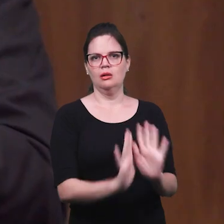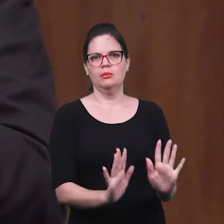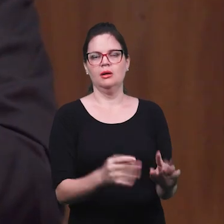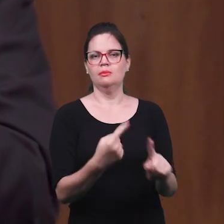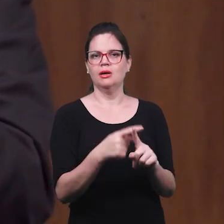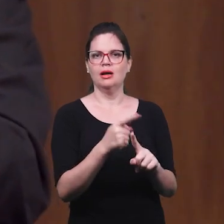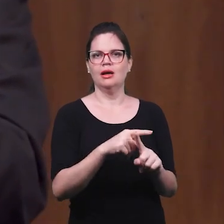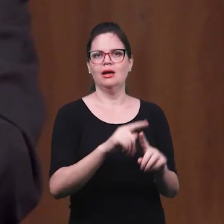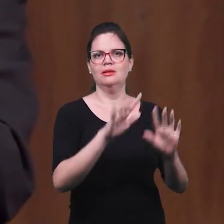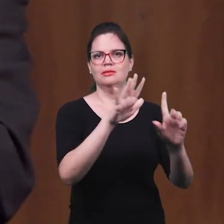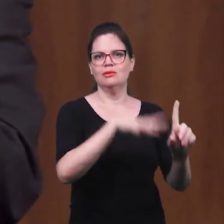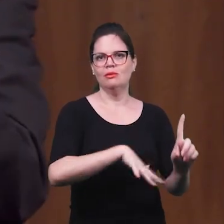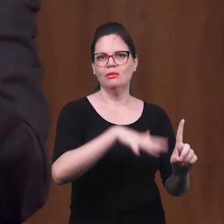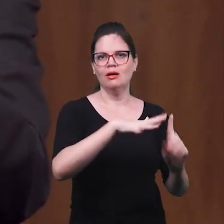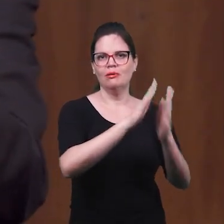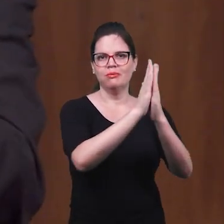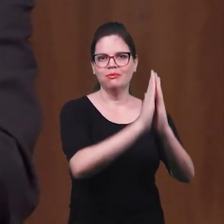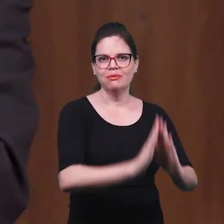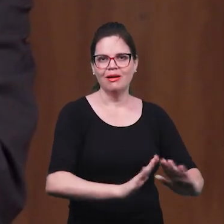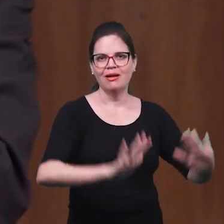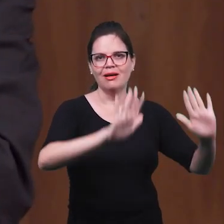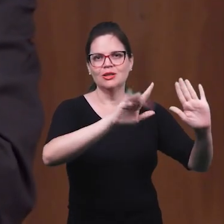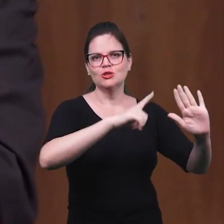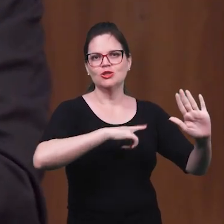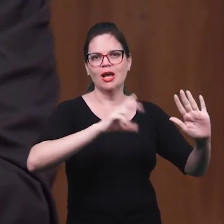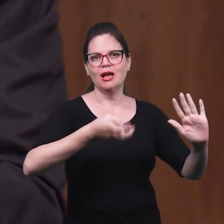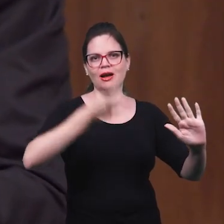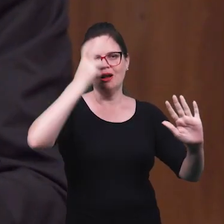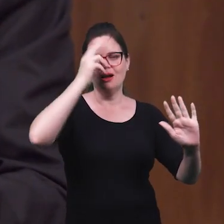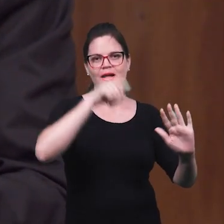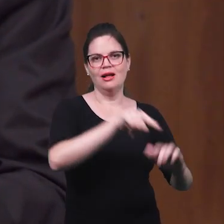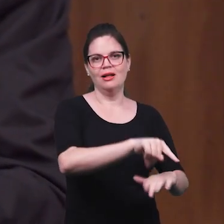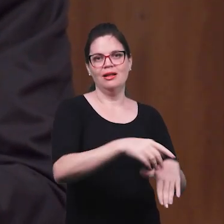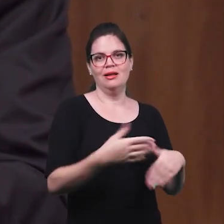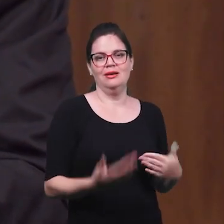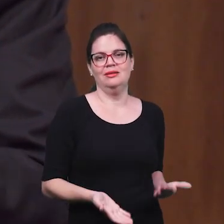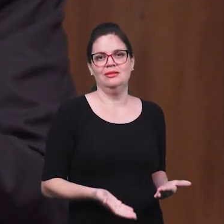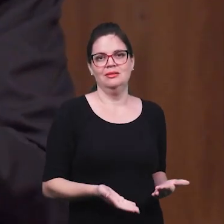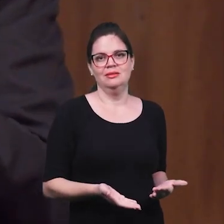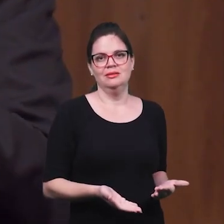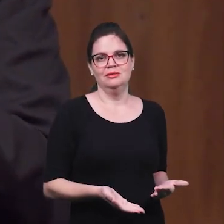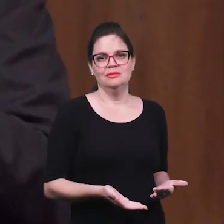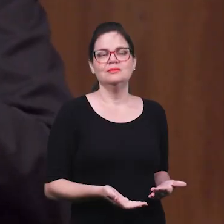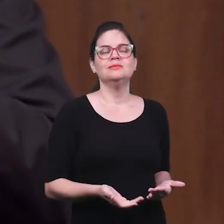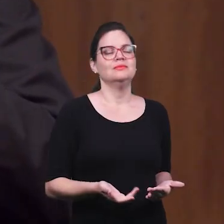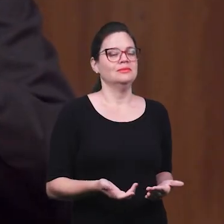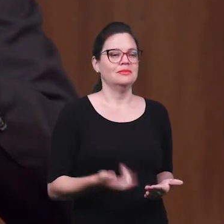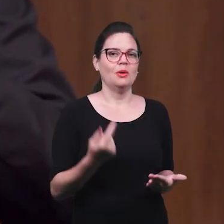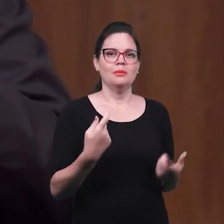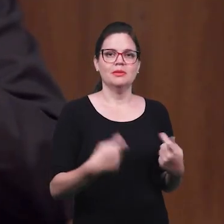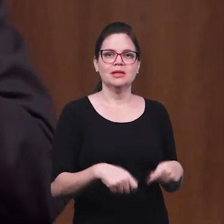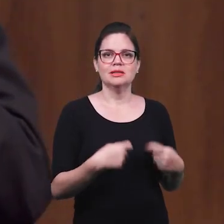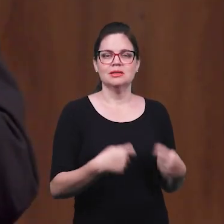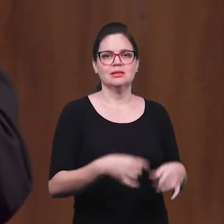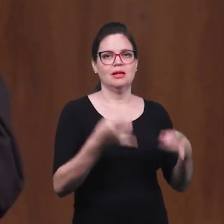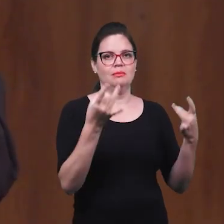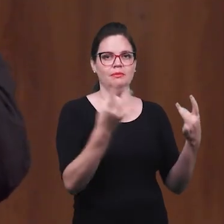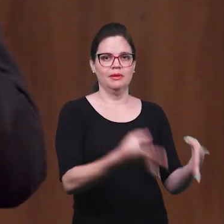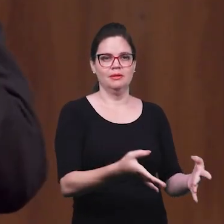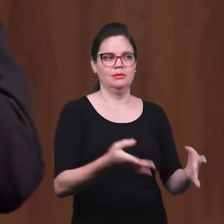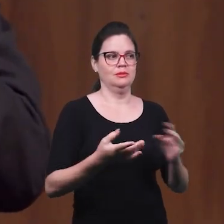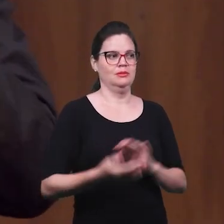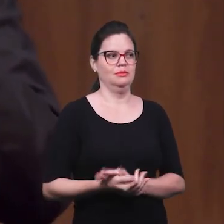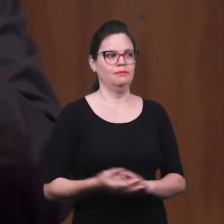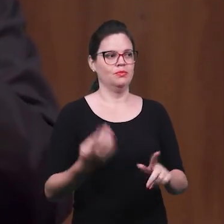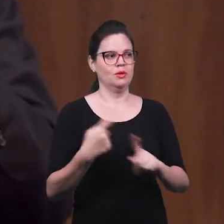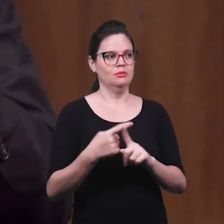deuses, criou-se uma cultura em volta daquilo. Então, ele fala de uma palavra que eu acho que está muito hoje em voga